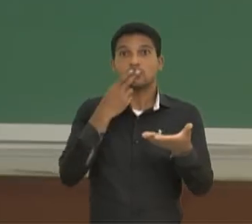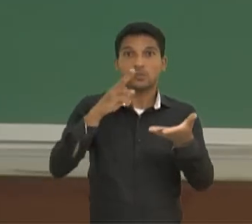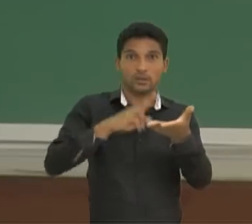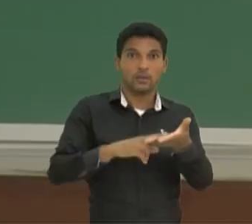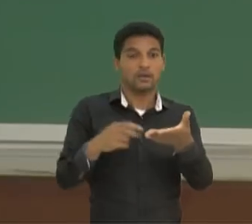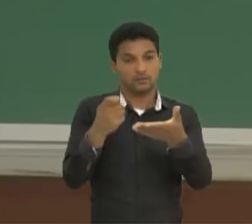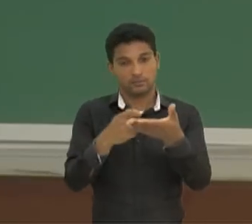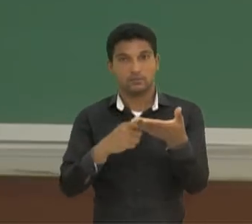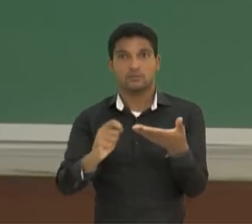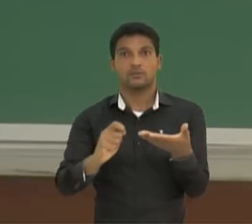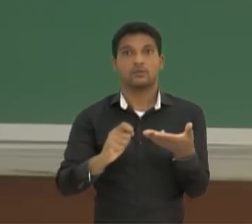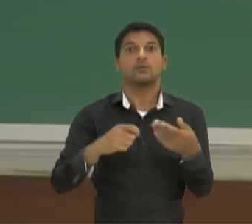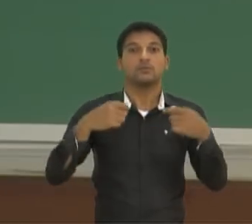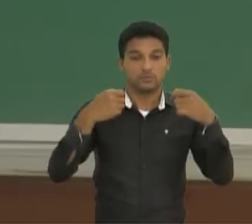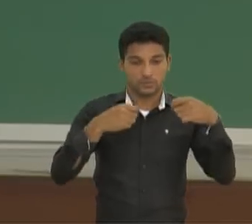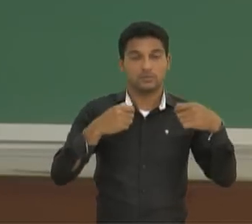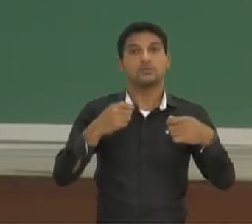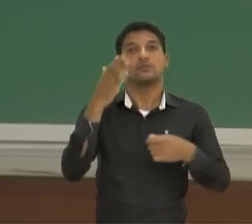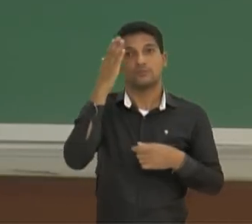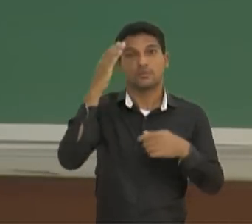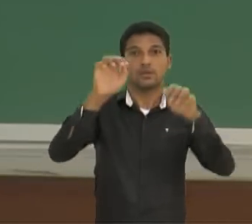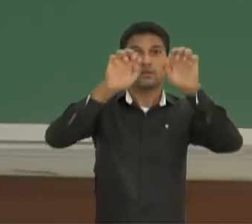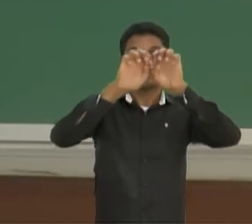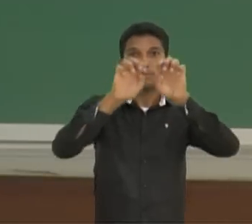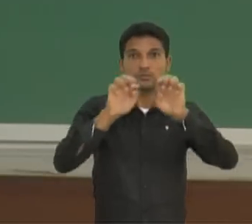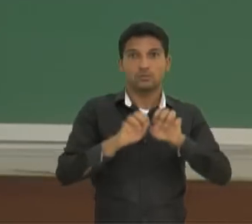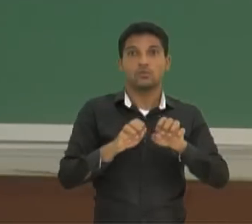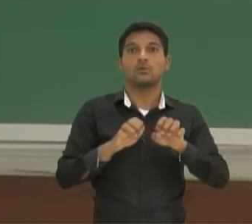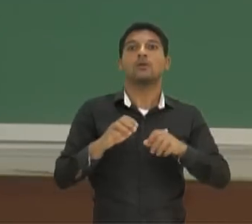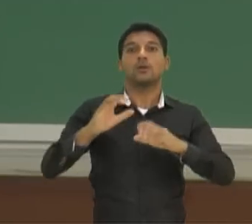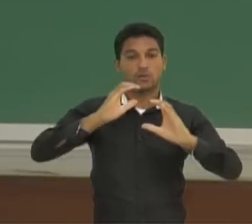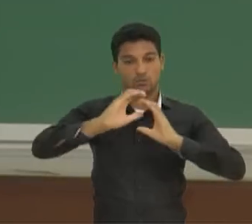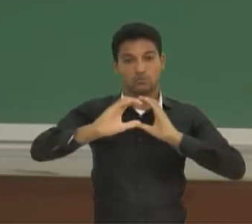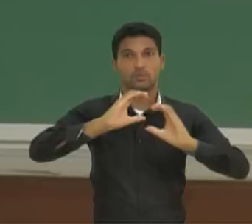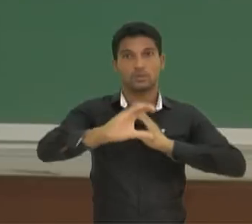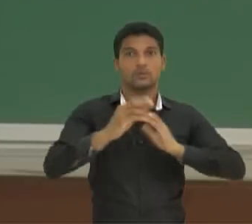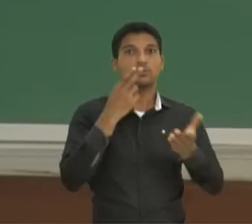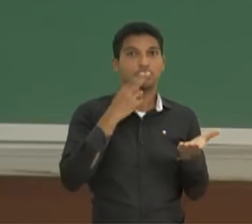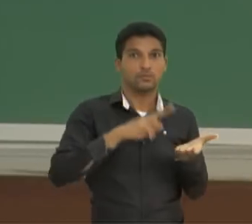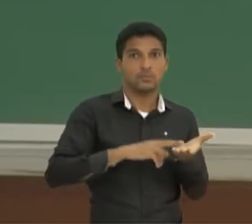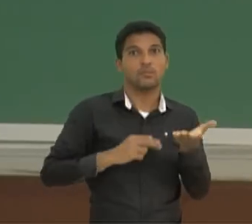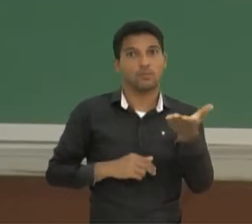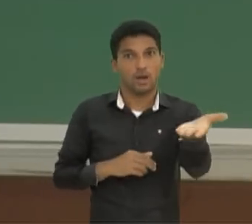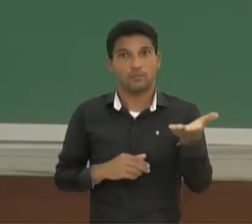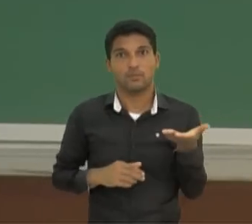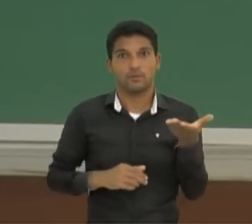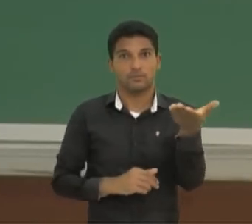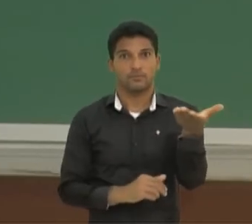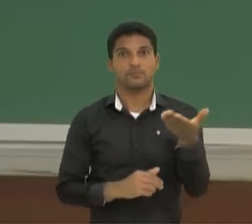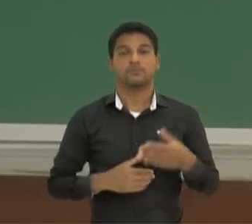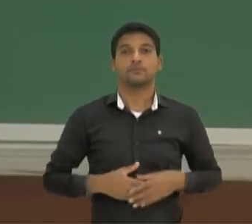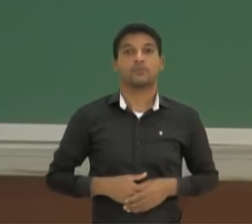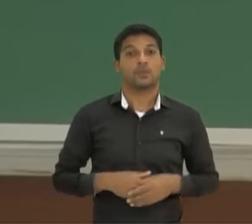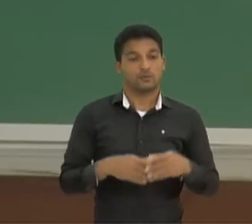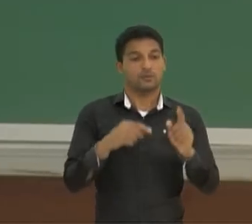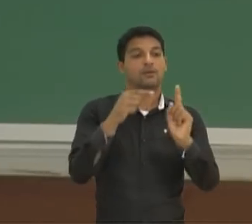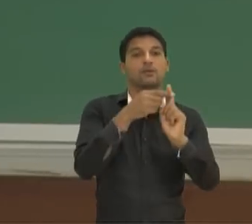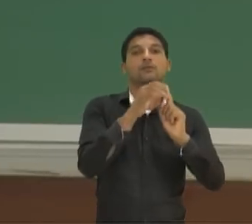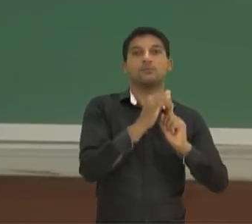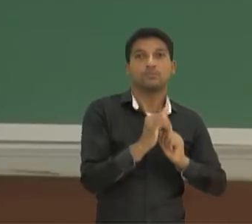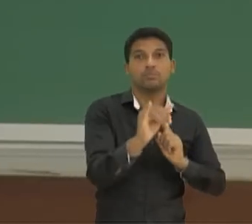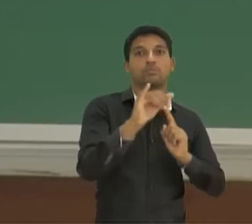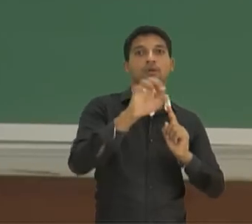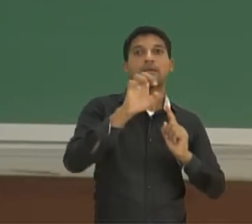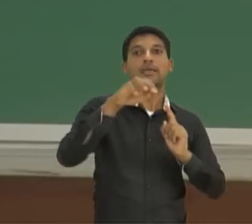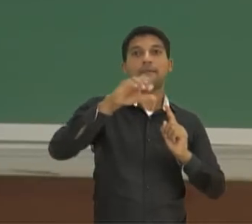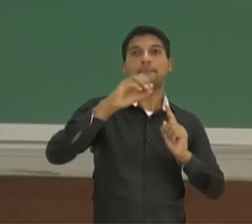de reclamação, né, para que a comunicação cumpra com a sua função comunicativa, né? E ali, tanto o emissor da mensagem, a